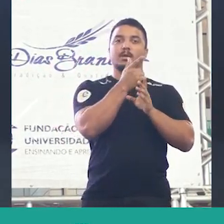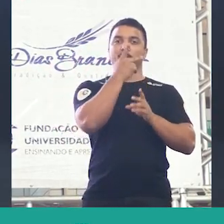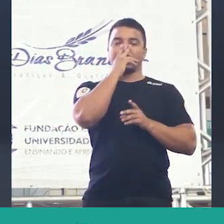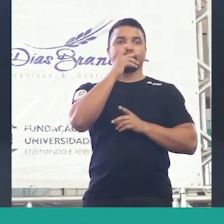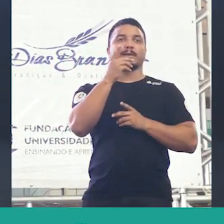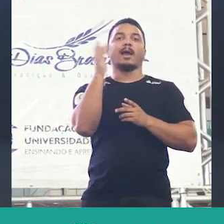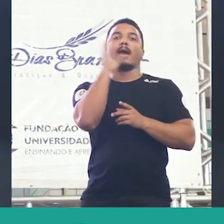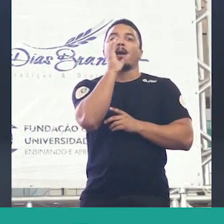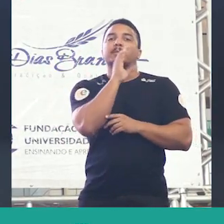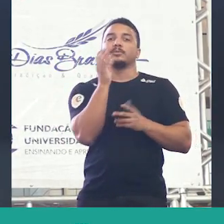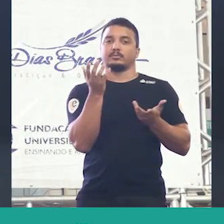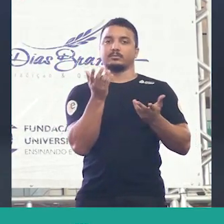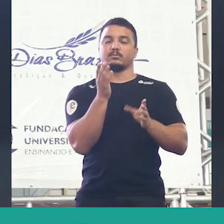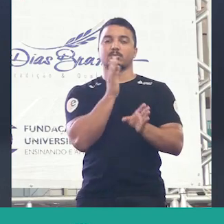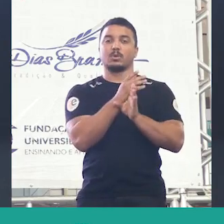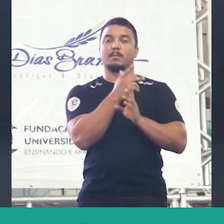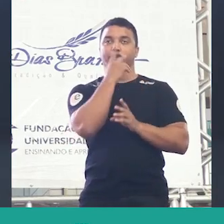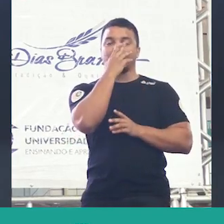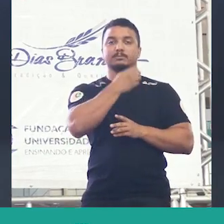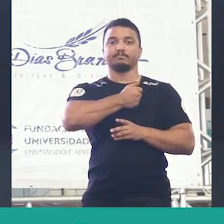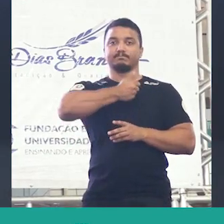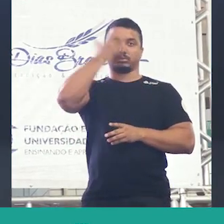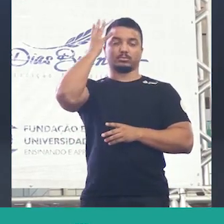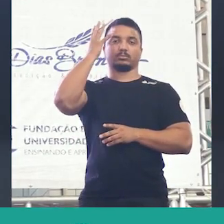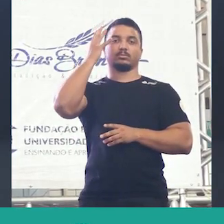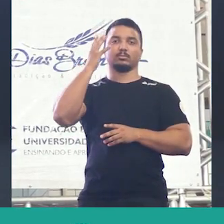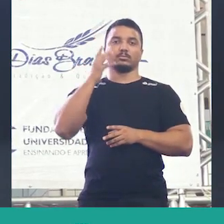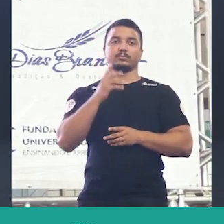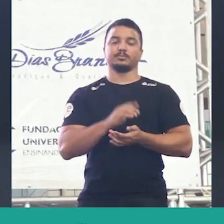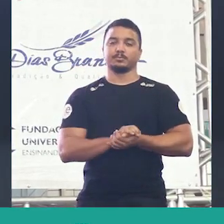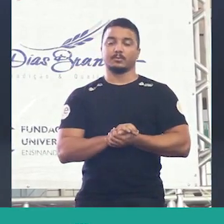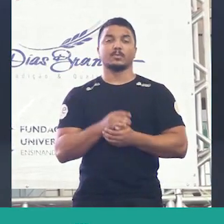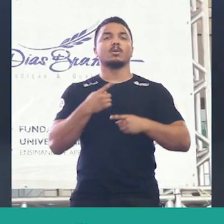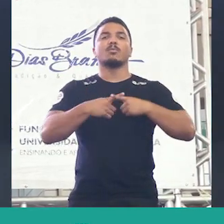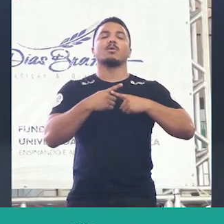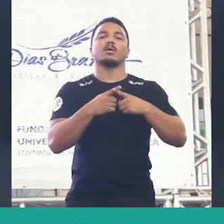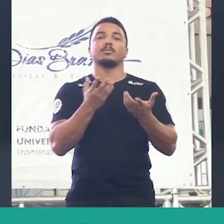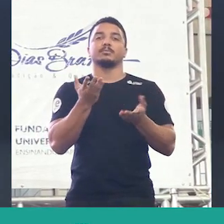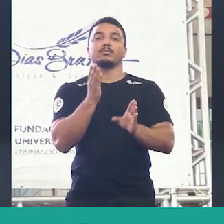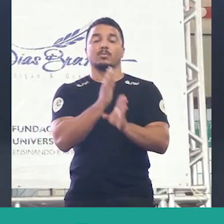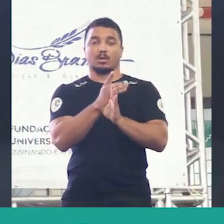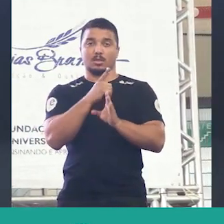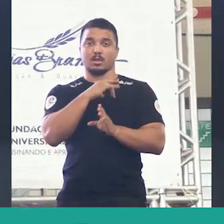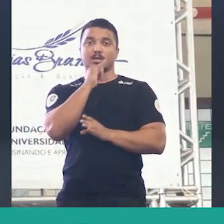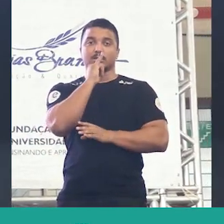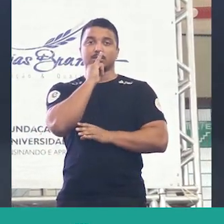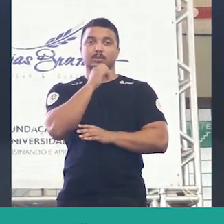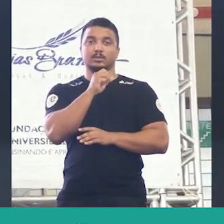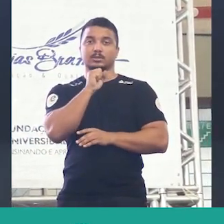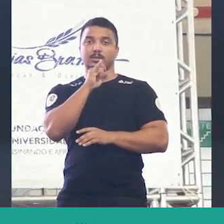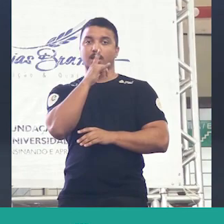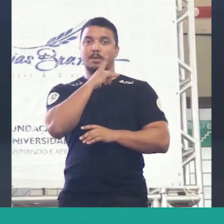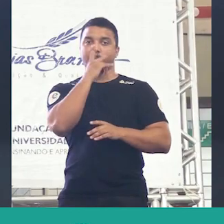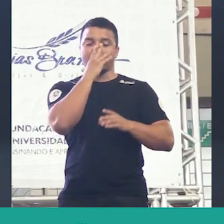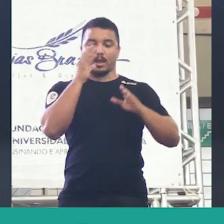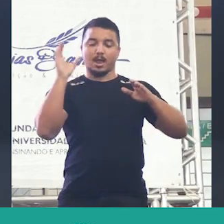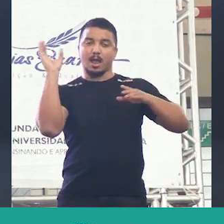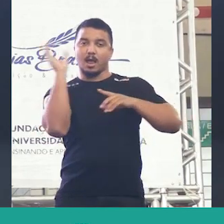mim e chega no seu olho. É praticamente instantâneo. Por quê? Ora, se a luz percorre